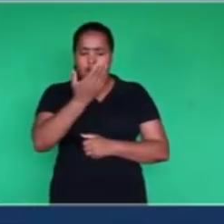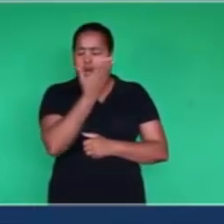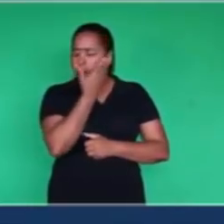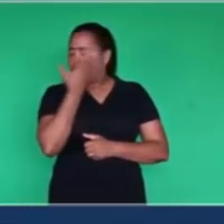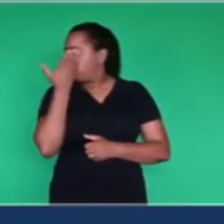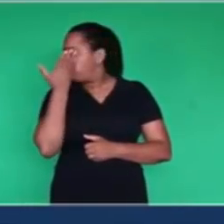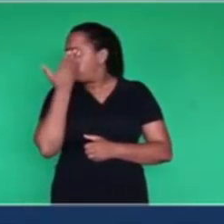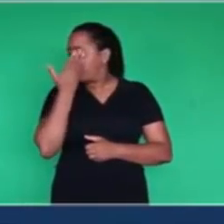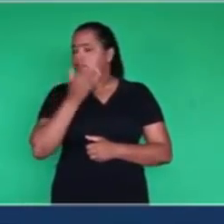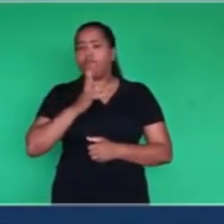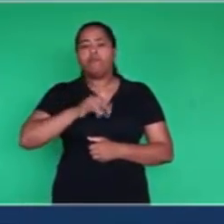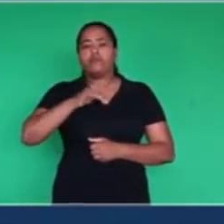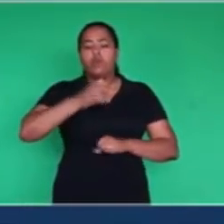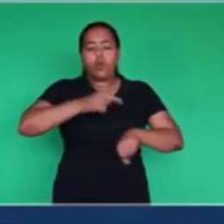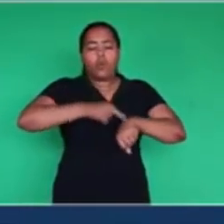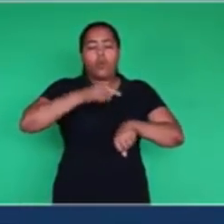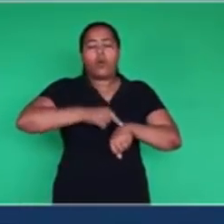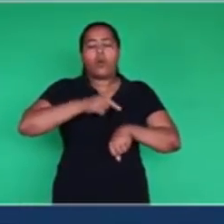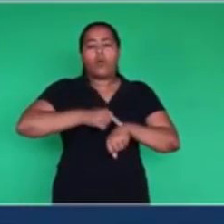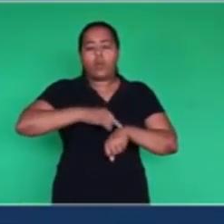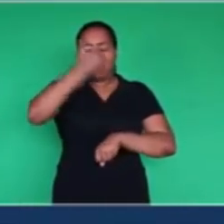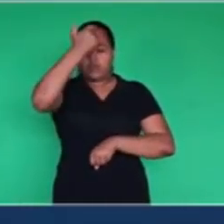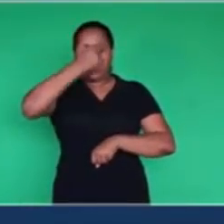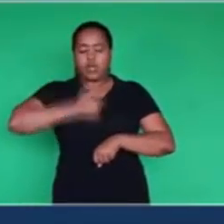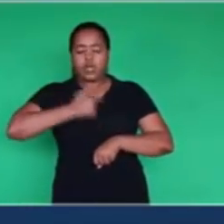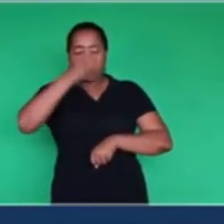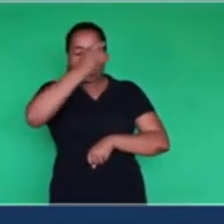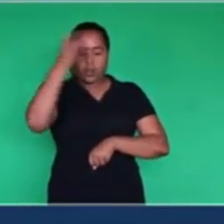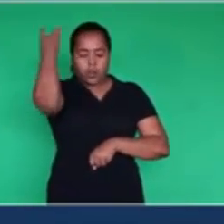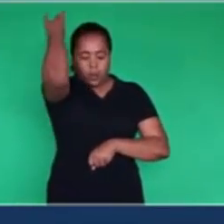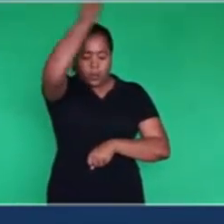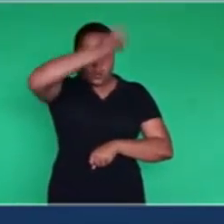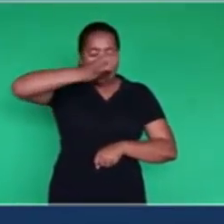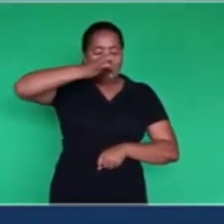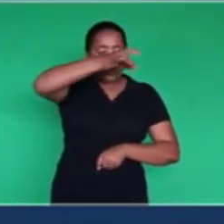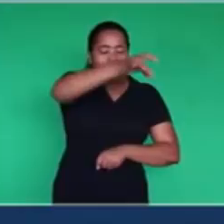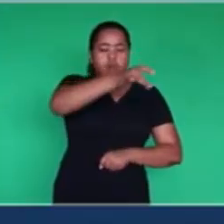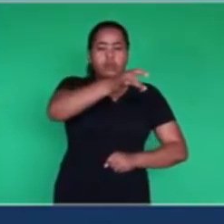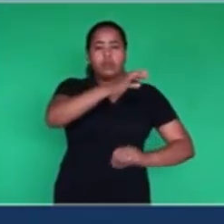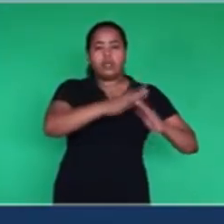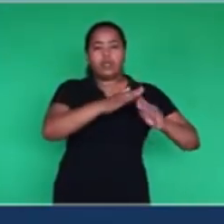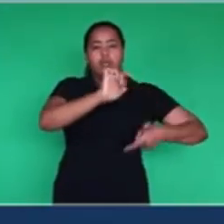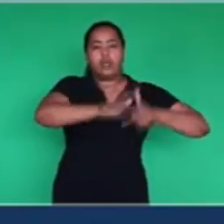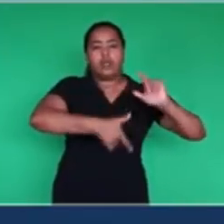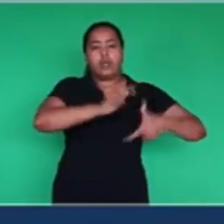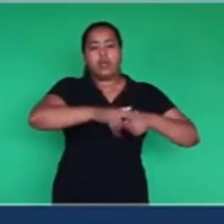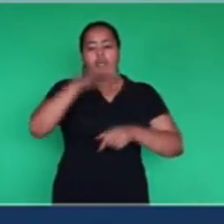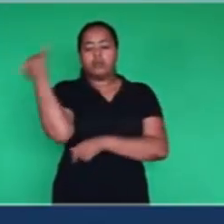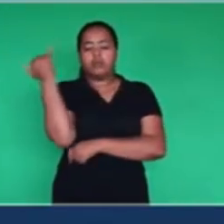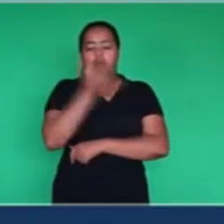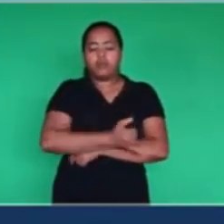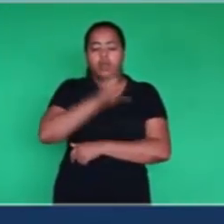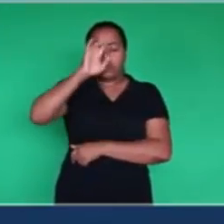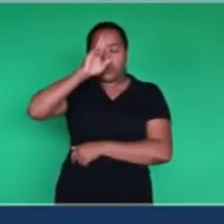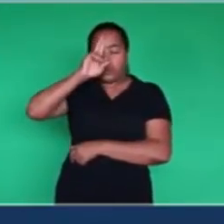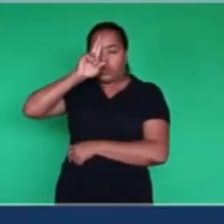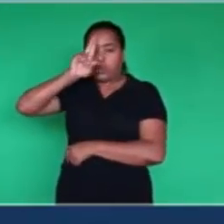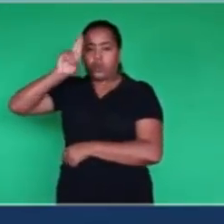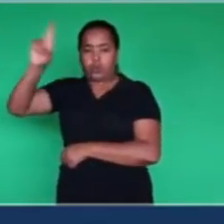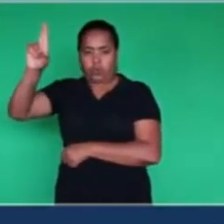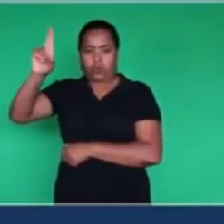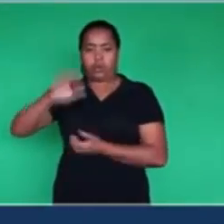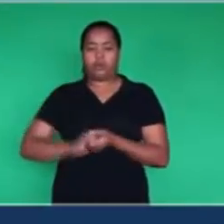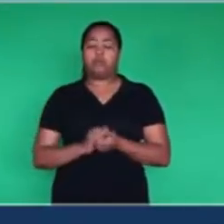eu houver derramado o meu espírito sobre a casa de Israel, diz o Senhor Jeová. Porque o espírito não está derramado sobre